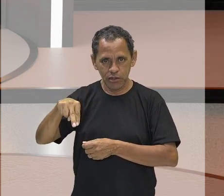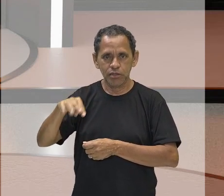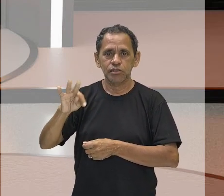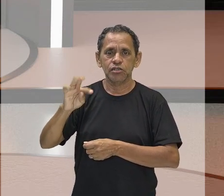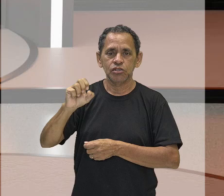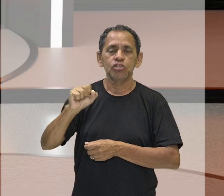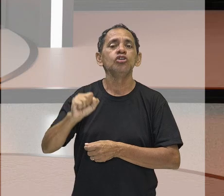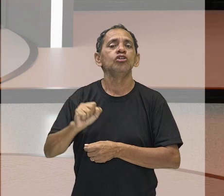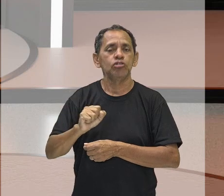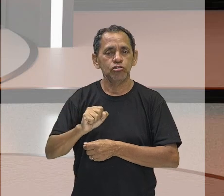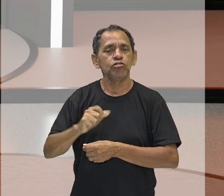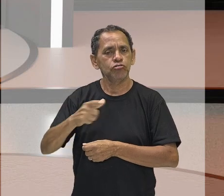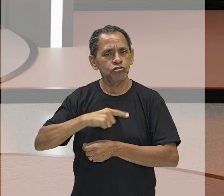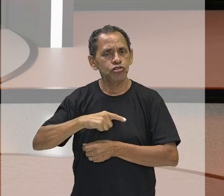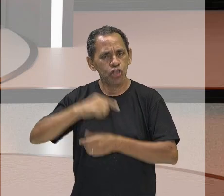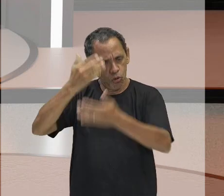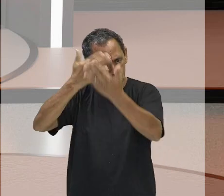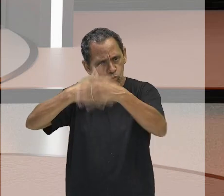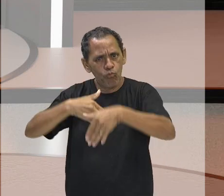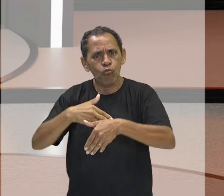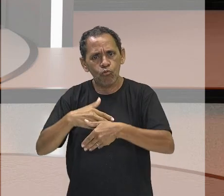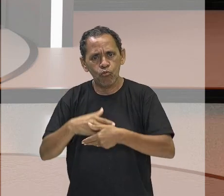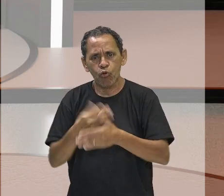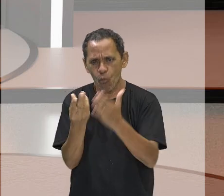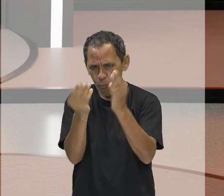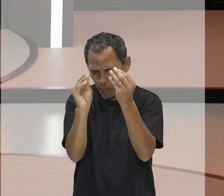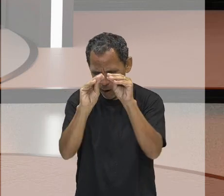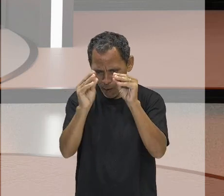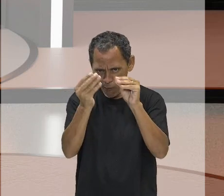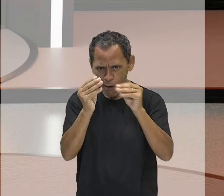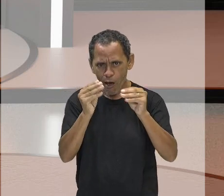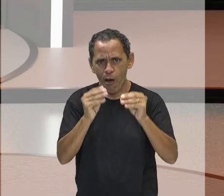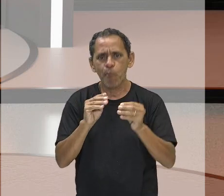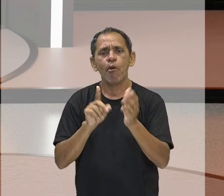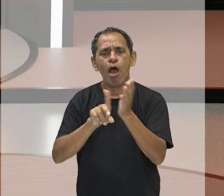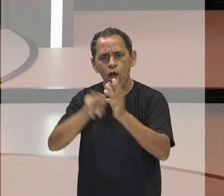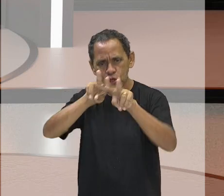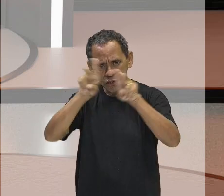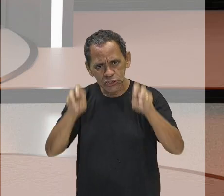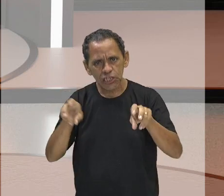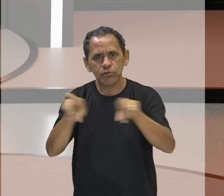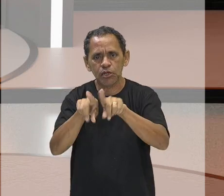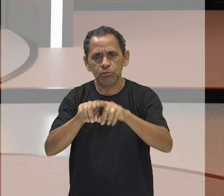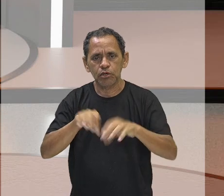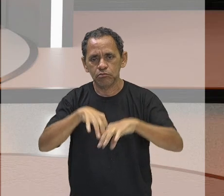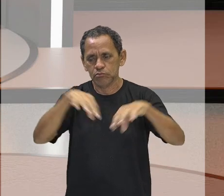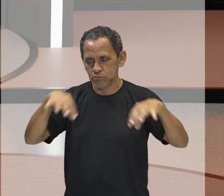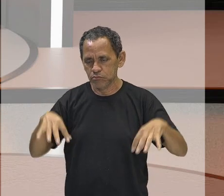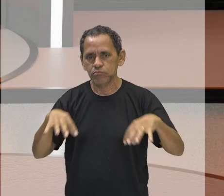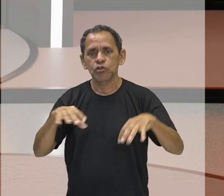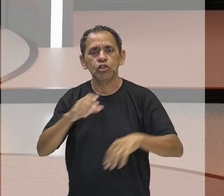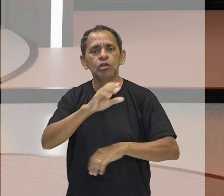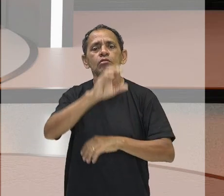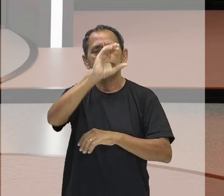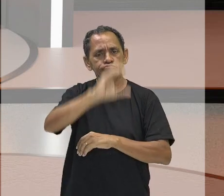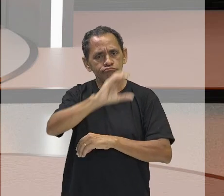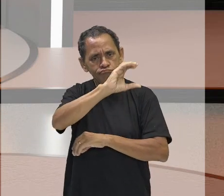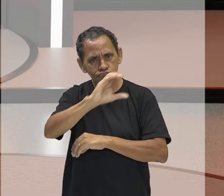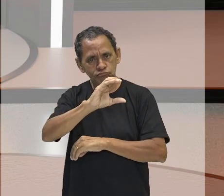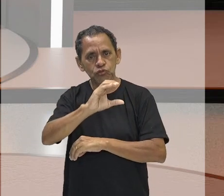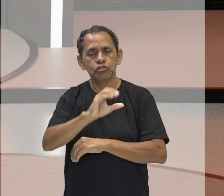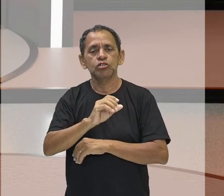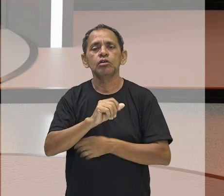tá, gente? O que foi o cisma do Oriente? Foi, de fato, a divisão da cristandade entre